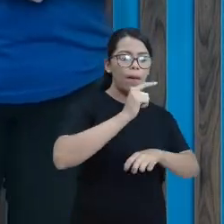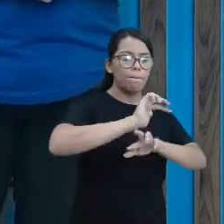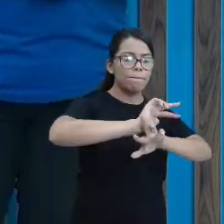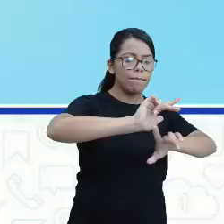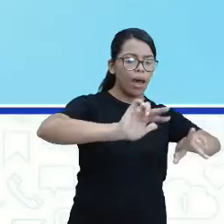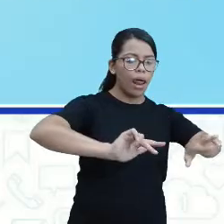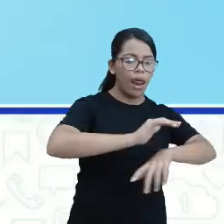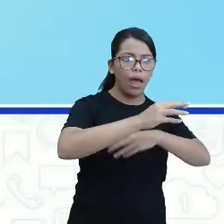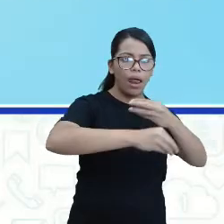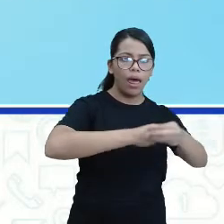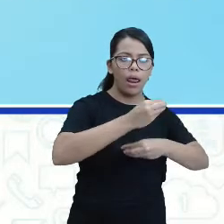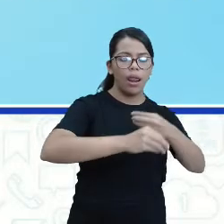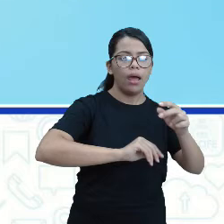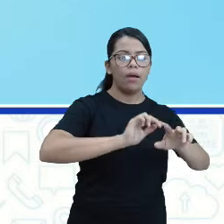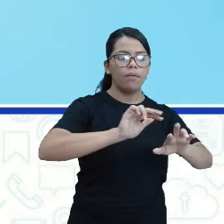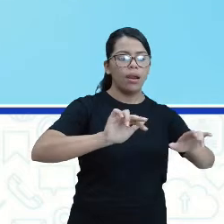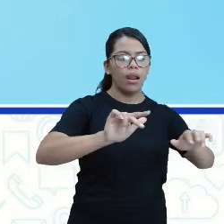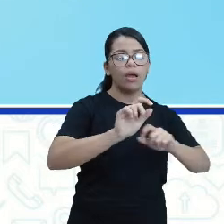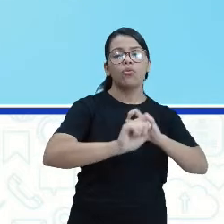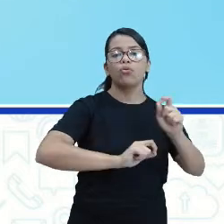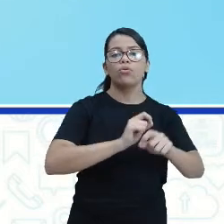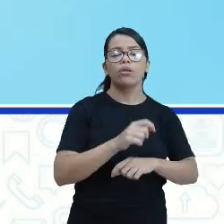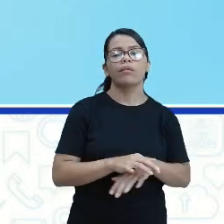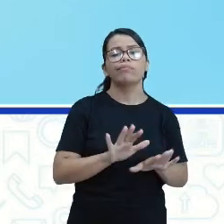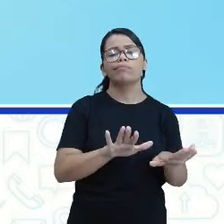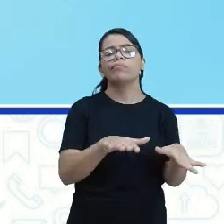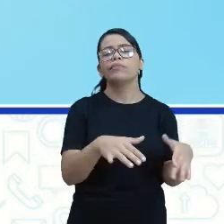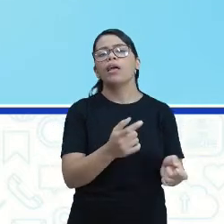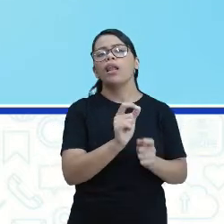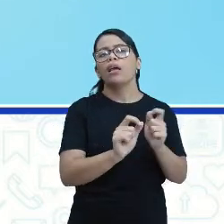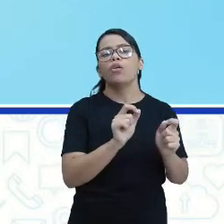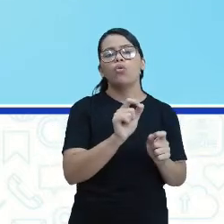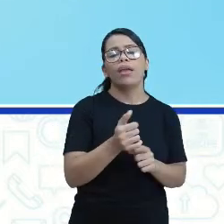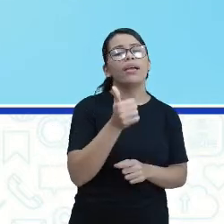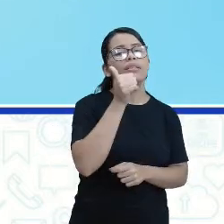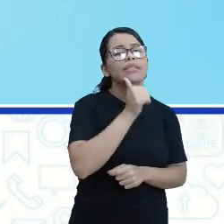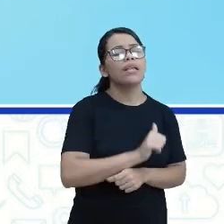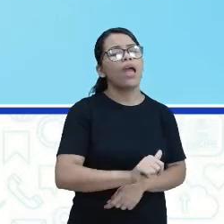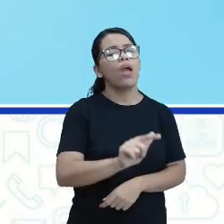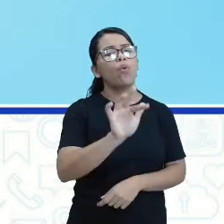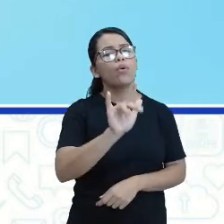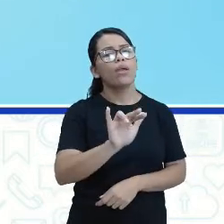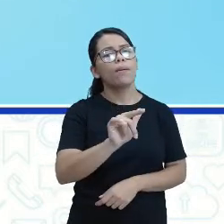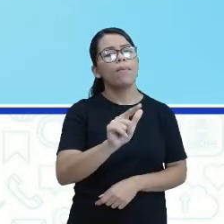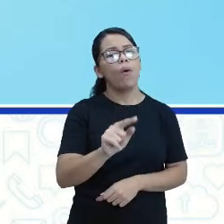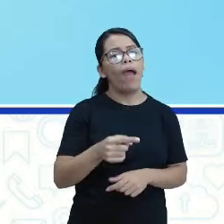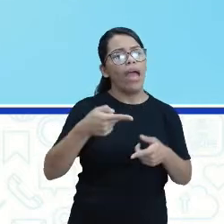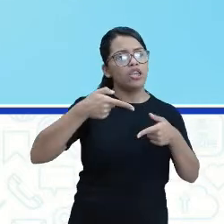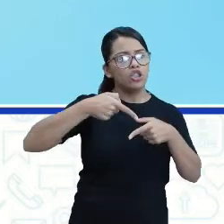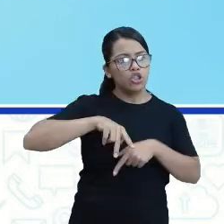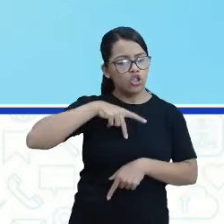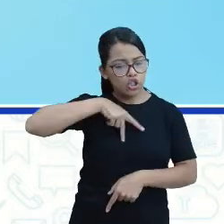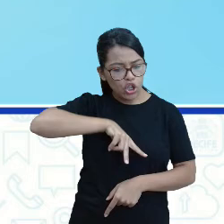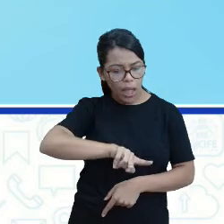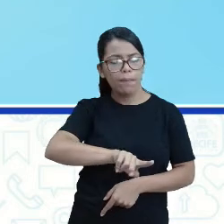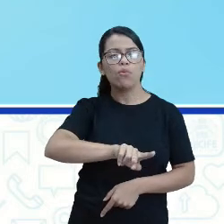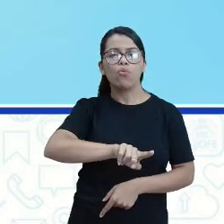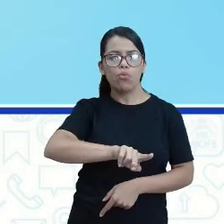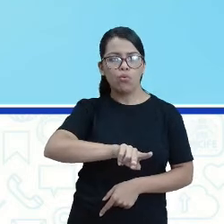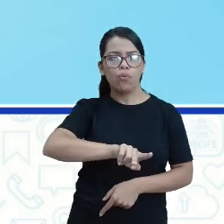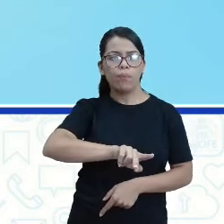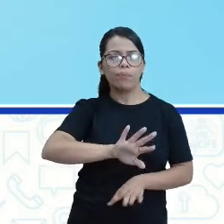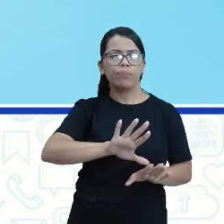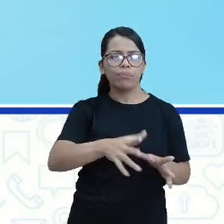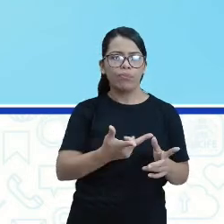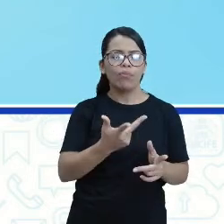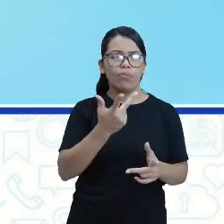mesma espécie, né? Que é aquela história. Será que o seu irmão, se ele não for gêmeo idêntico, ele não